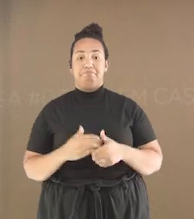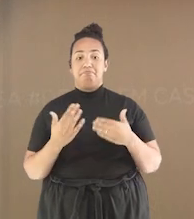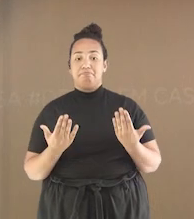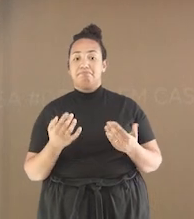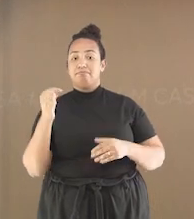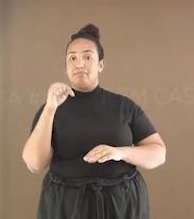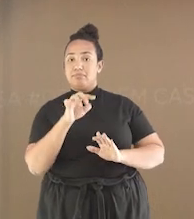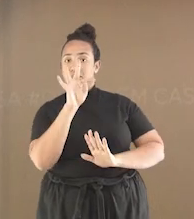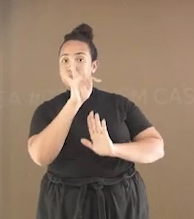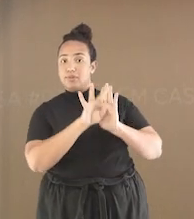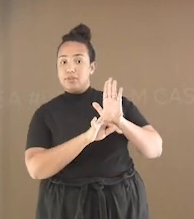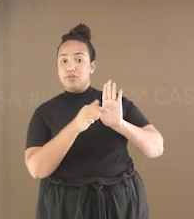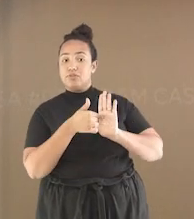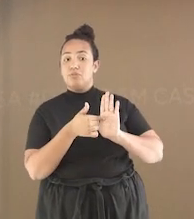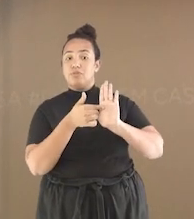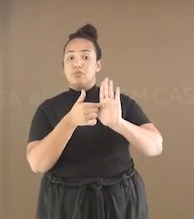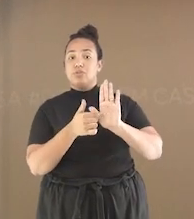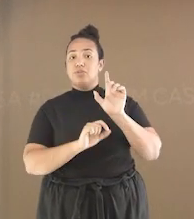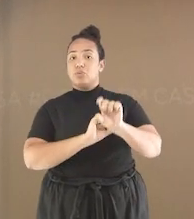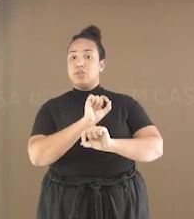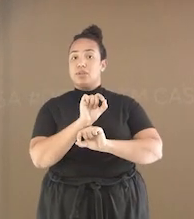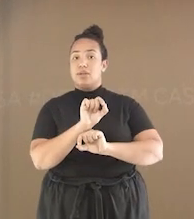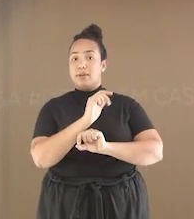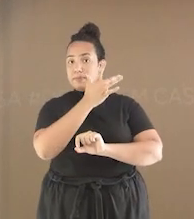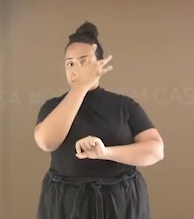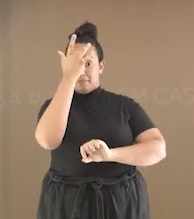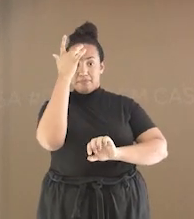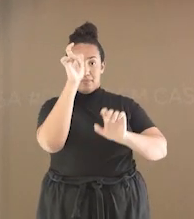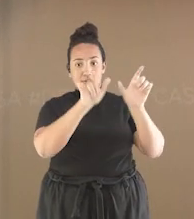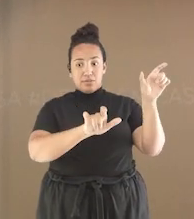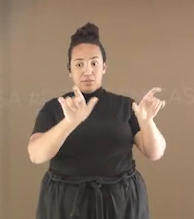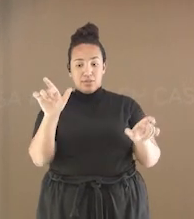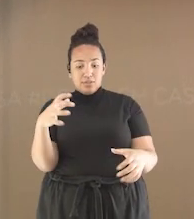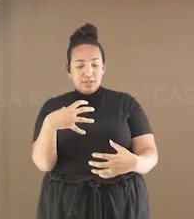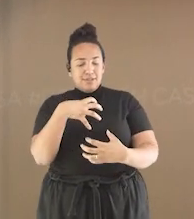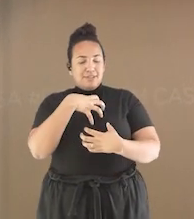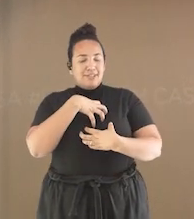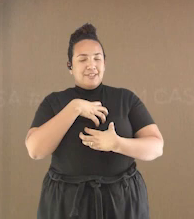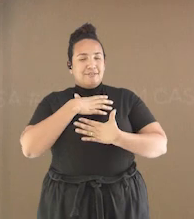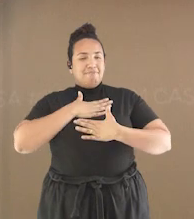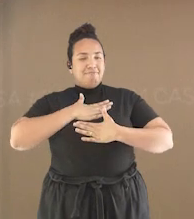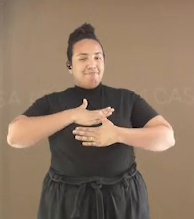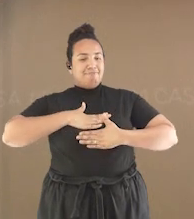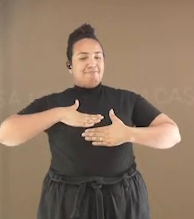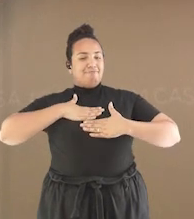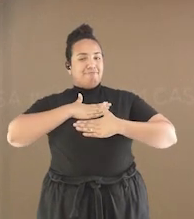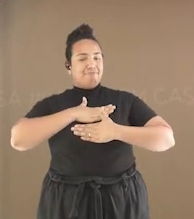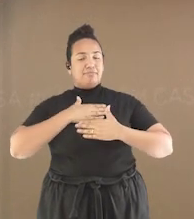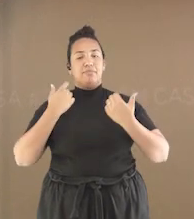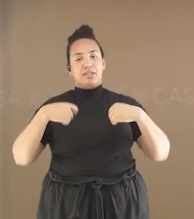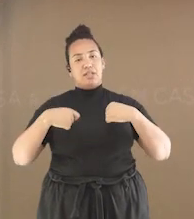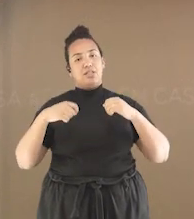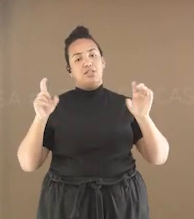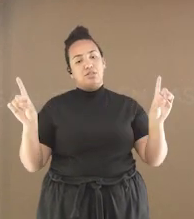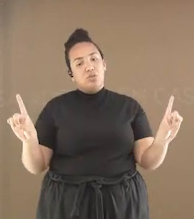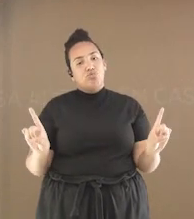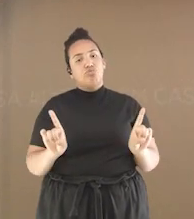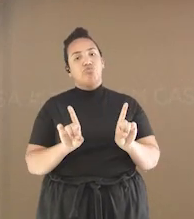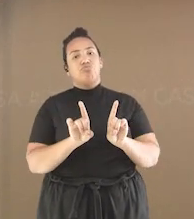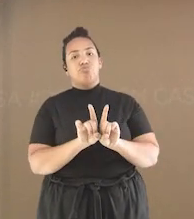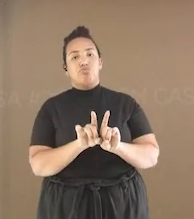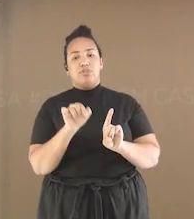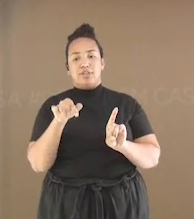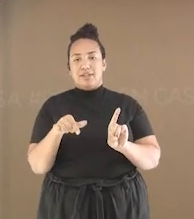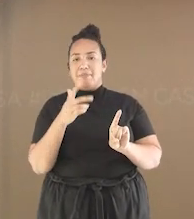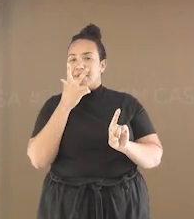a ideia é mostrar a importância de estarmos perto das pessoas que nos fazem bem, incentivar o leitor a estar perto das pessoas